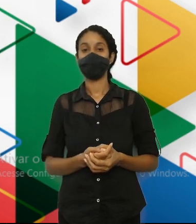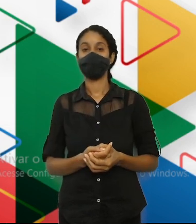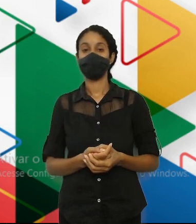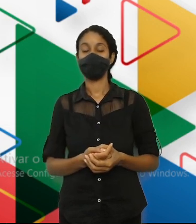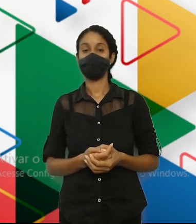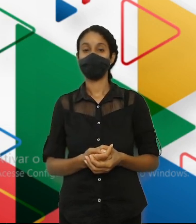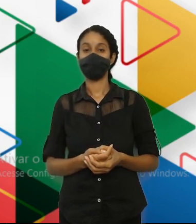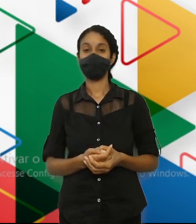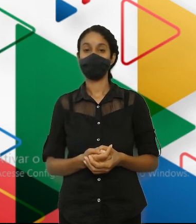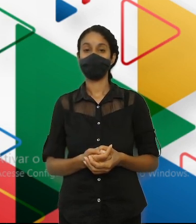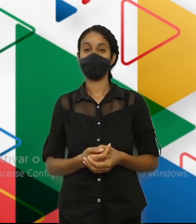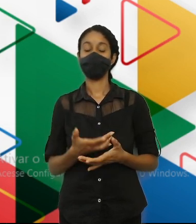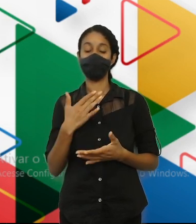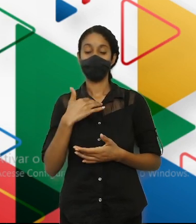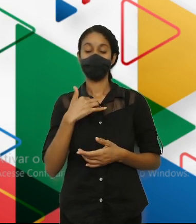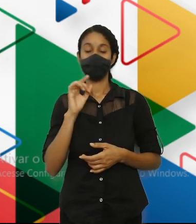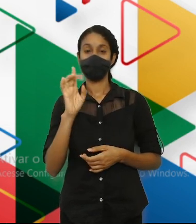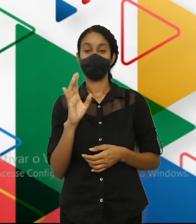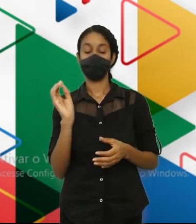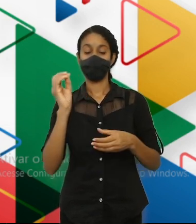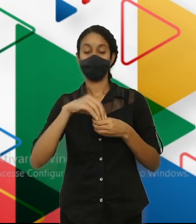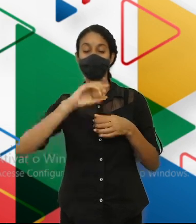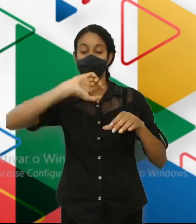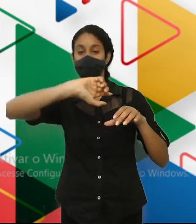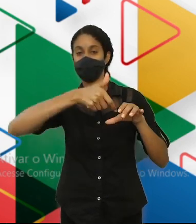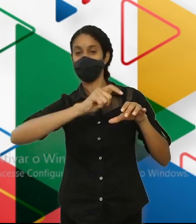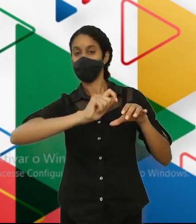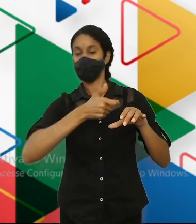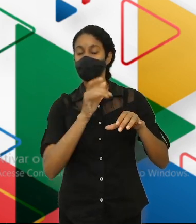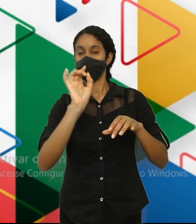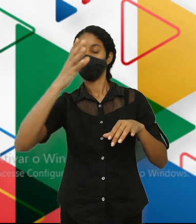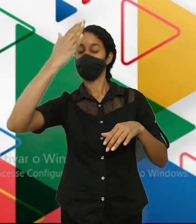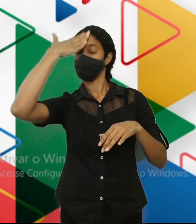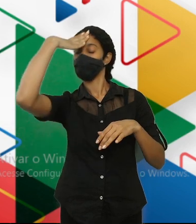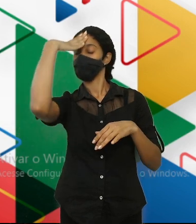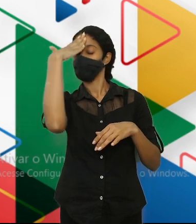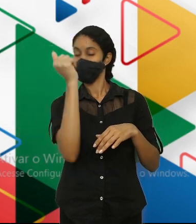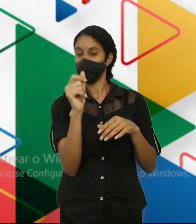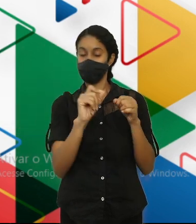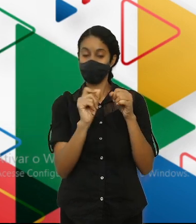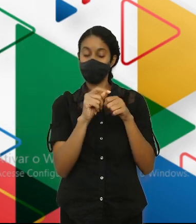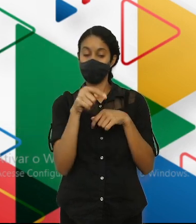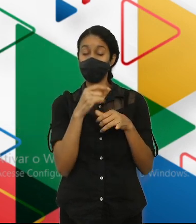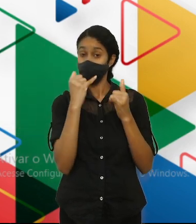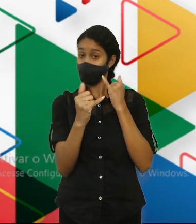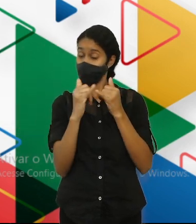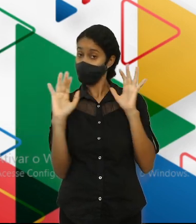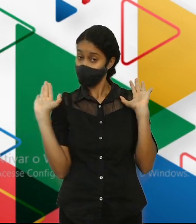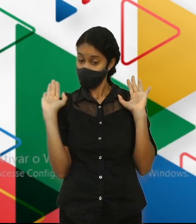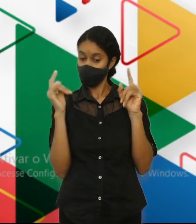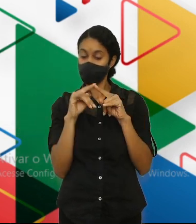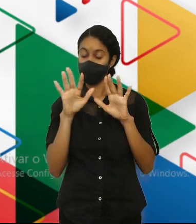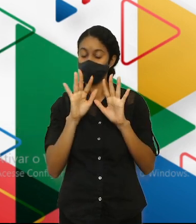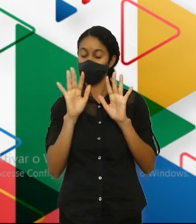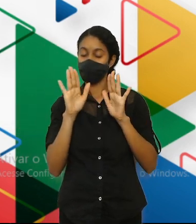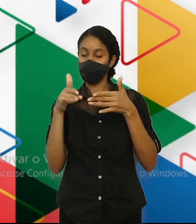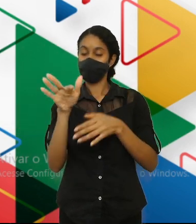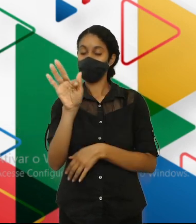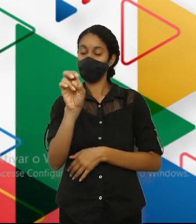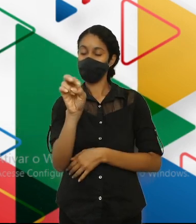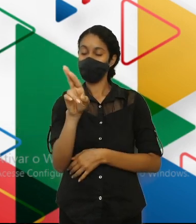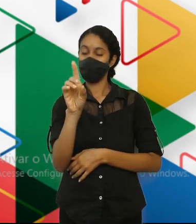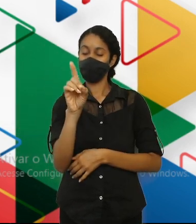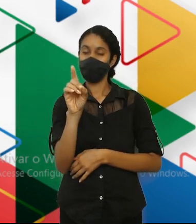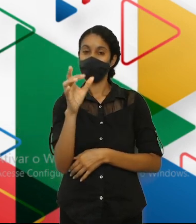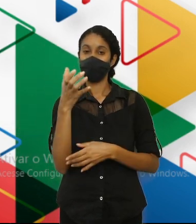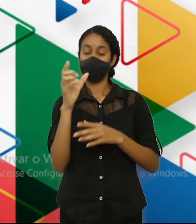mim. A minha função é colocar parafuso na placa e parece que eu só sei fazer isso. Então, o Fordismo ele visava diminuir